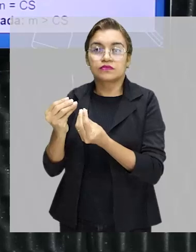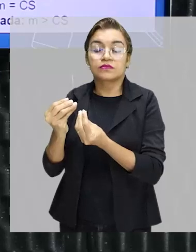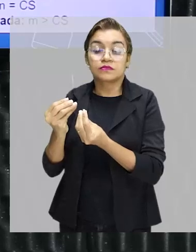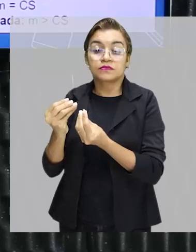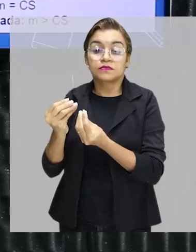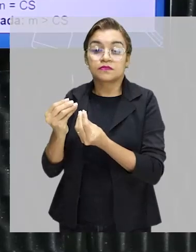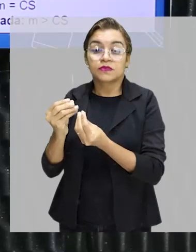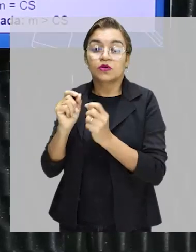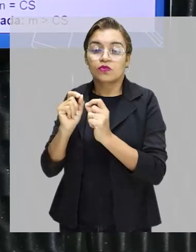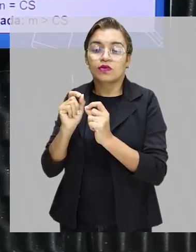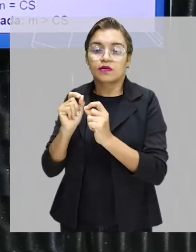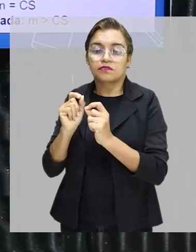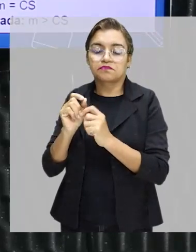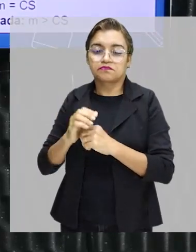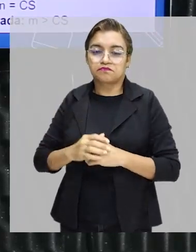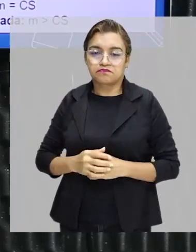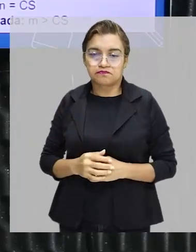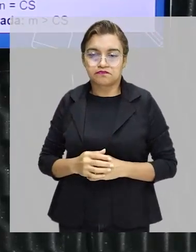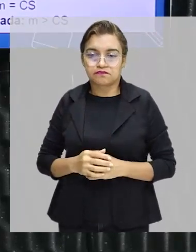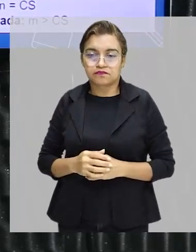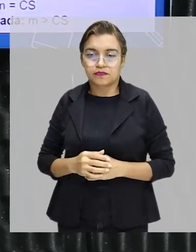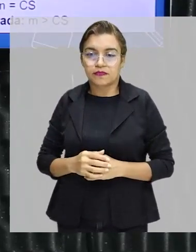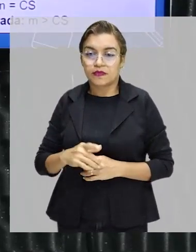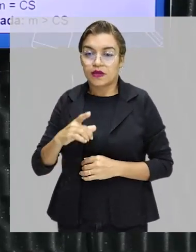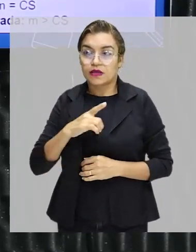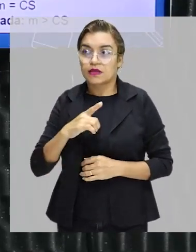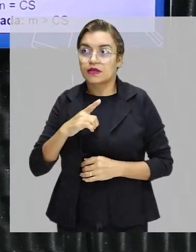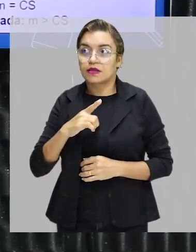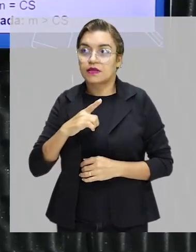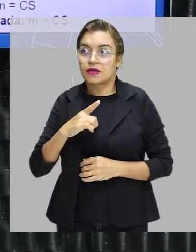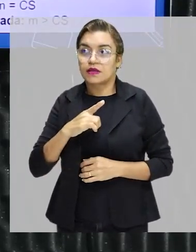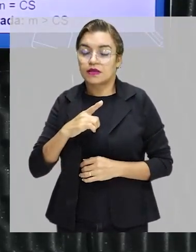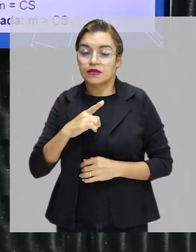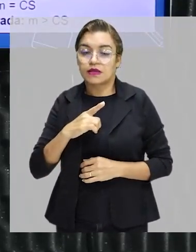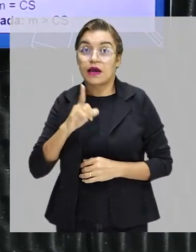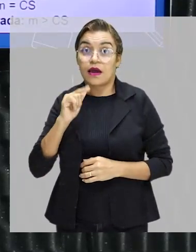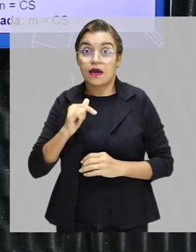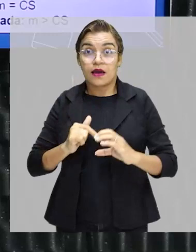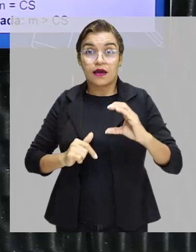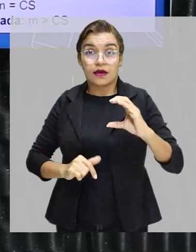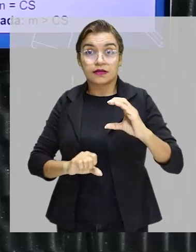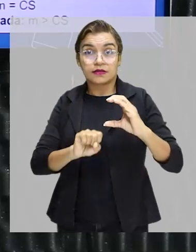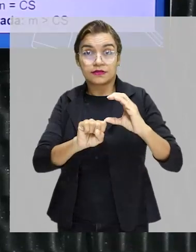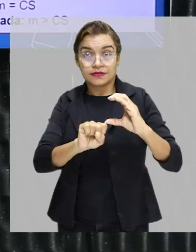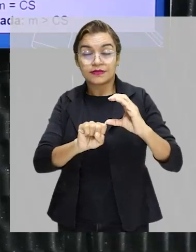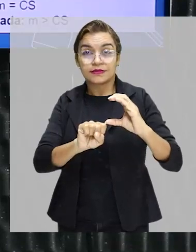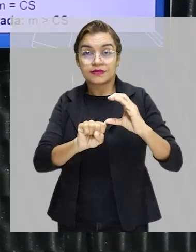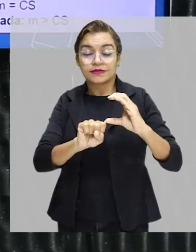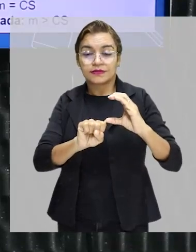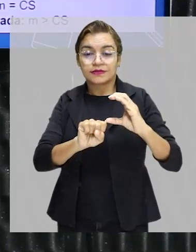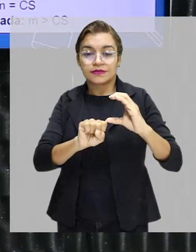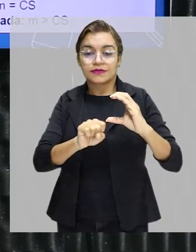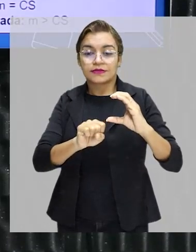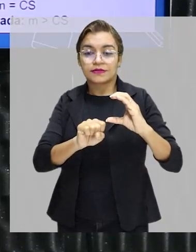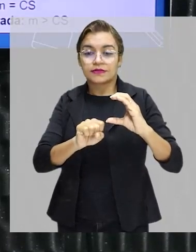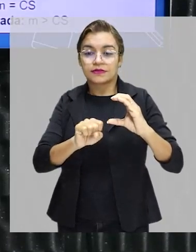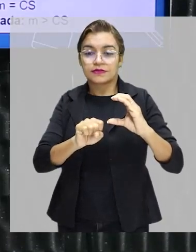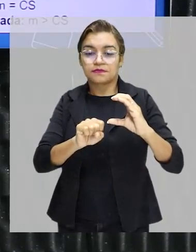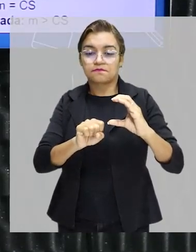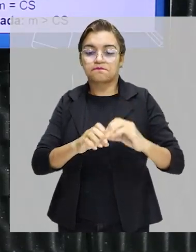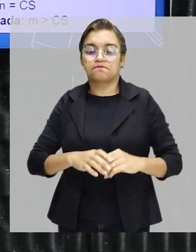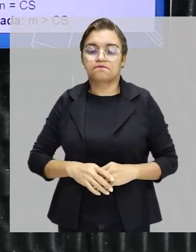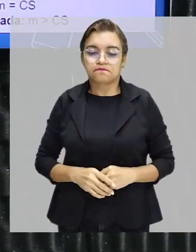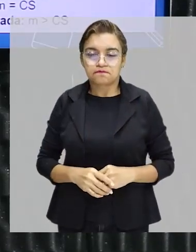dissolver, vamos chamar de coeficiente de solubilidade, que a gente pode representar, por